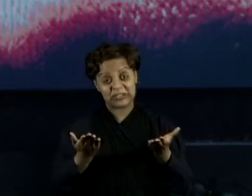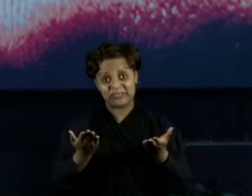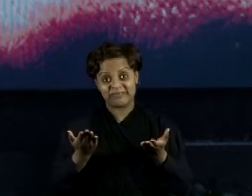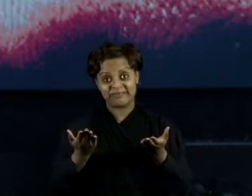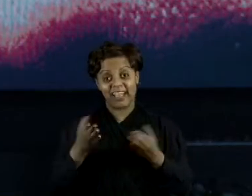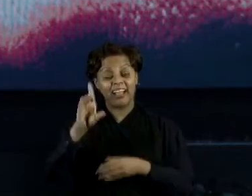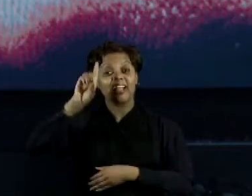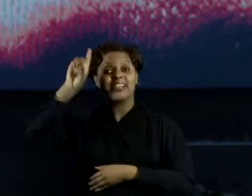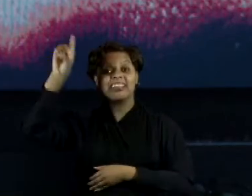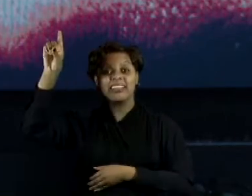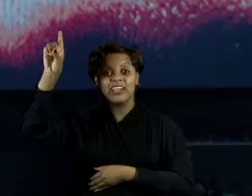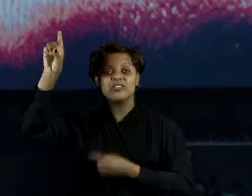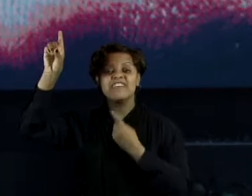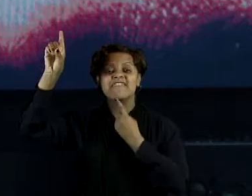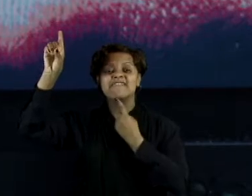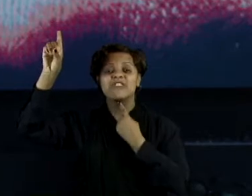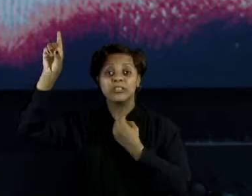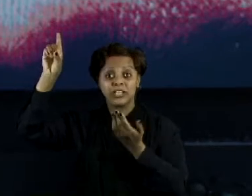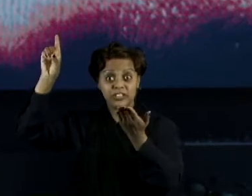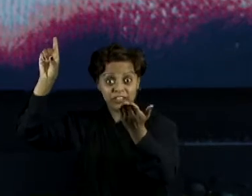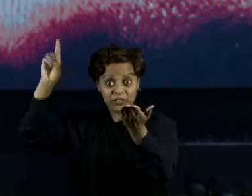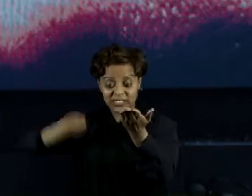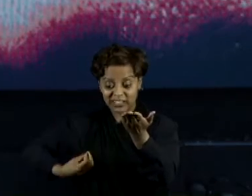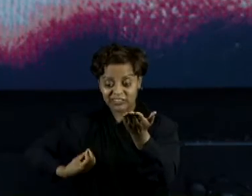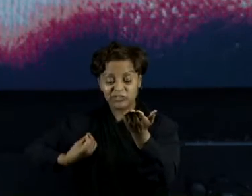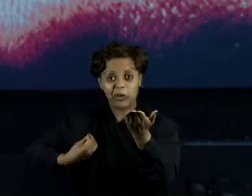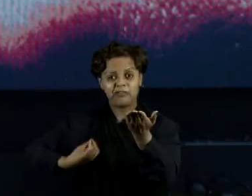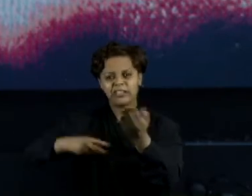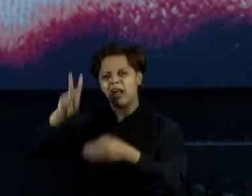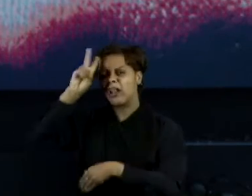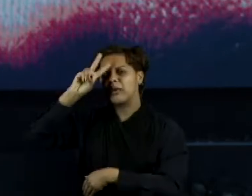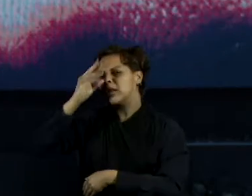Deus quer que você seja lembrado,